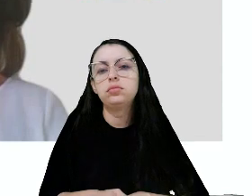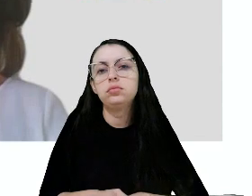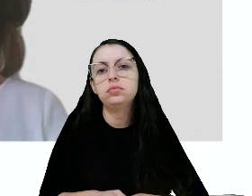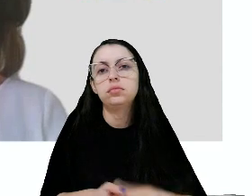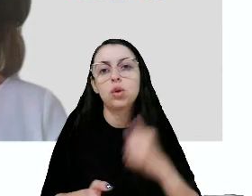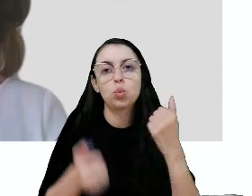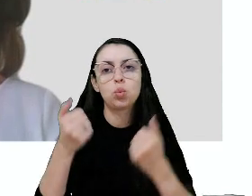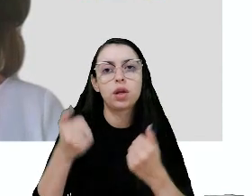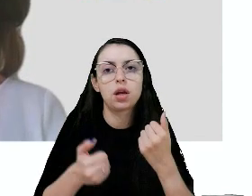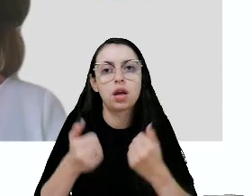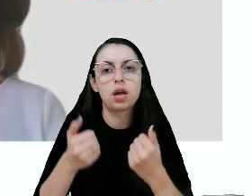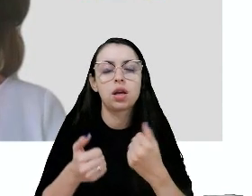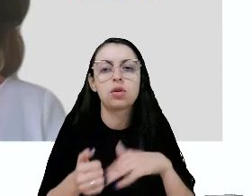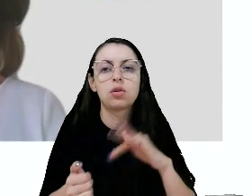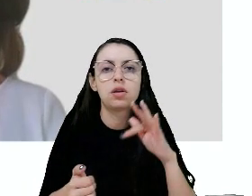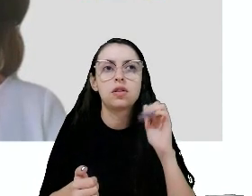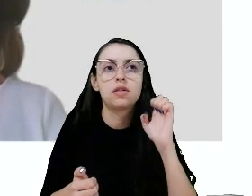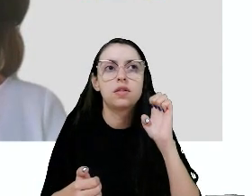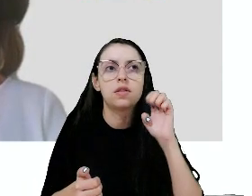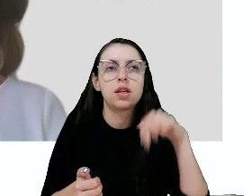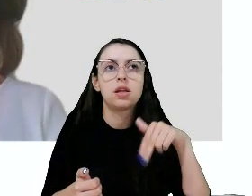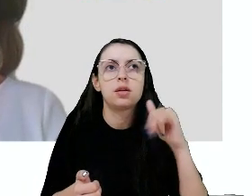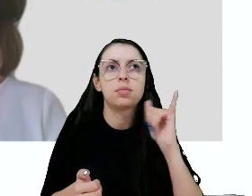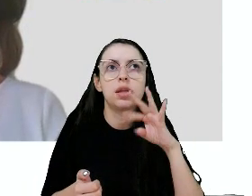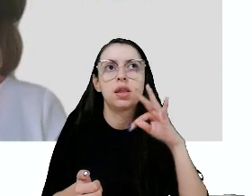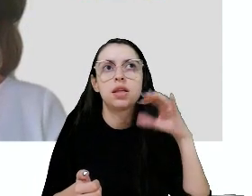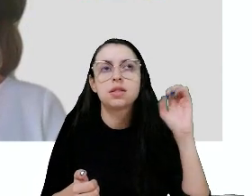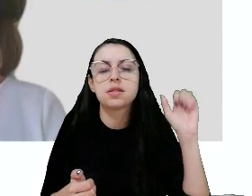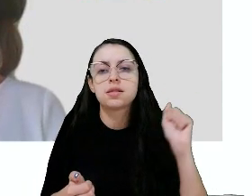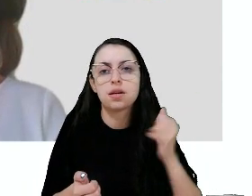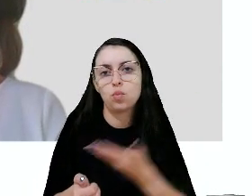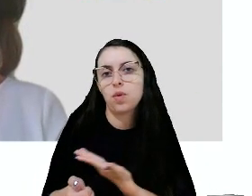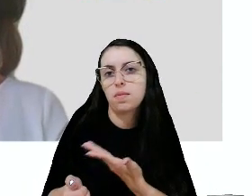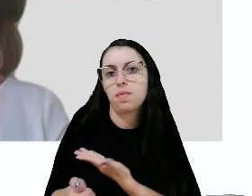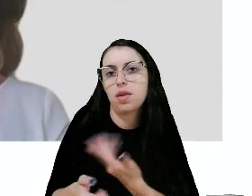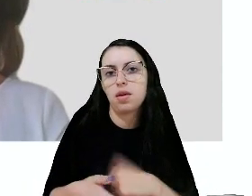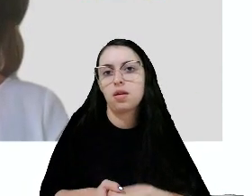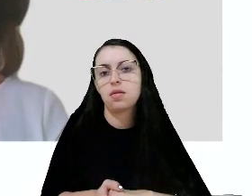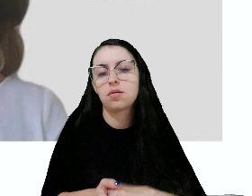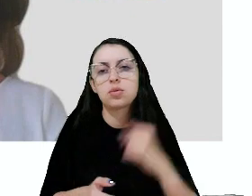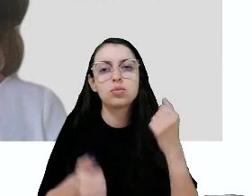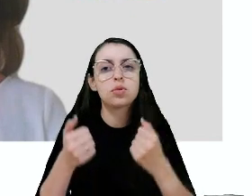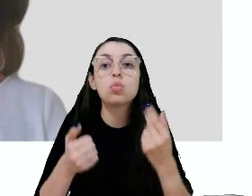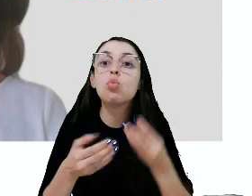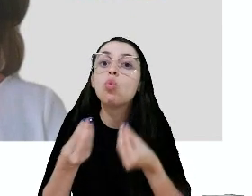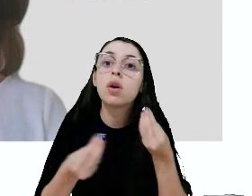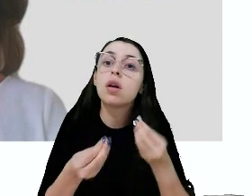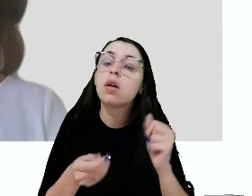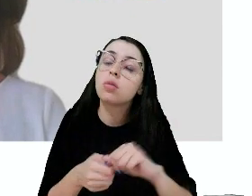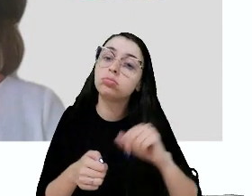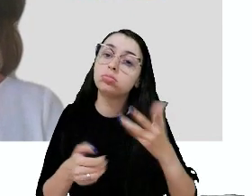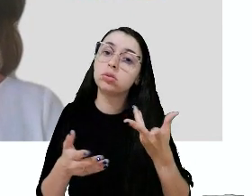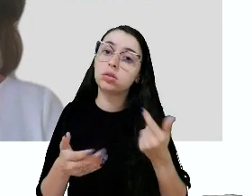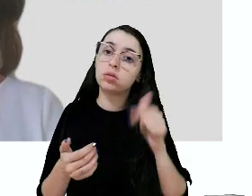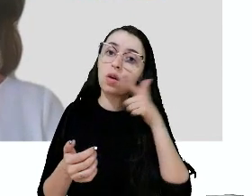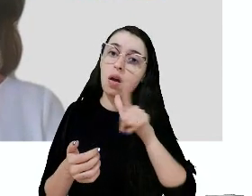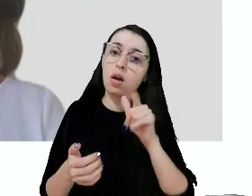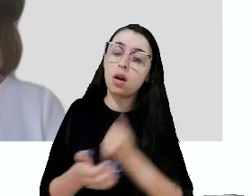num carro, era uma feminista amiga pessoal minha, inclusive, que eu estava levando. E o que foi que aconteceu? Ela teve